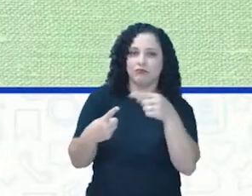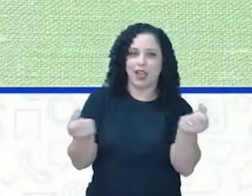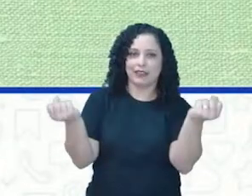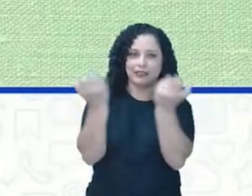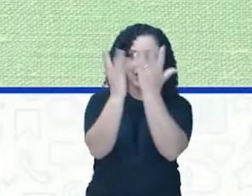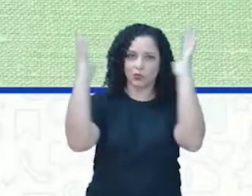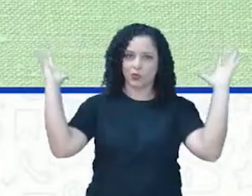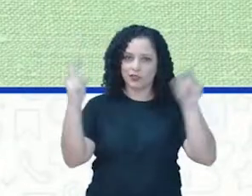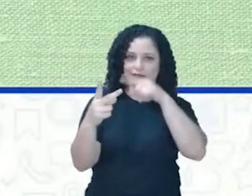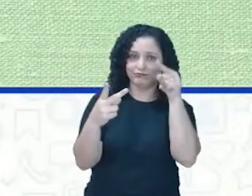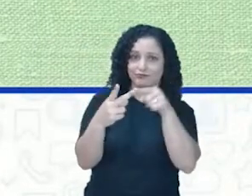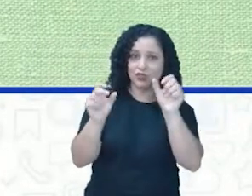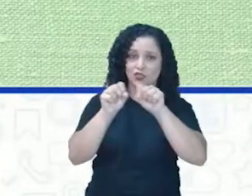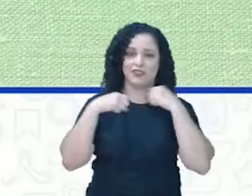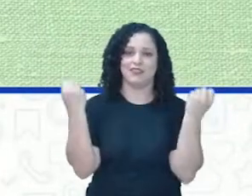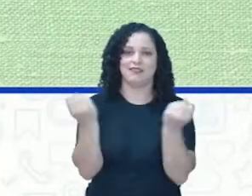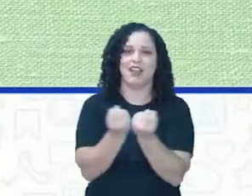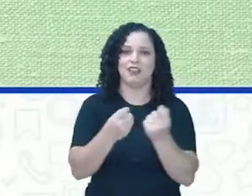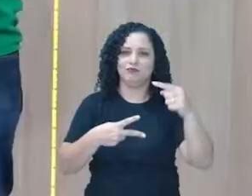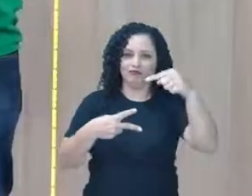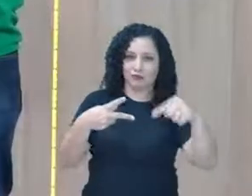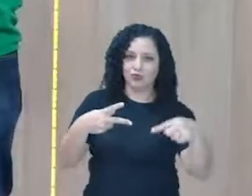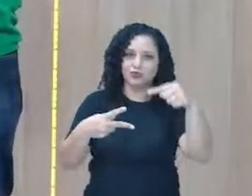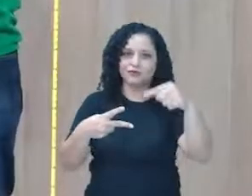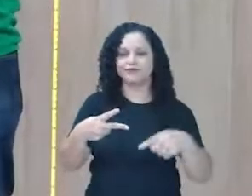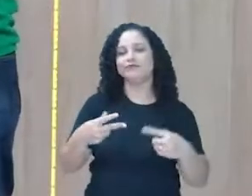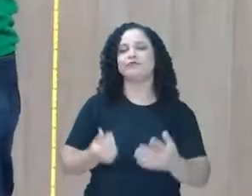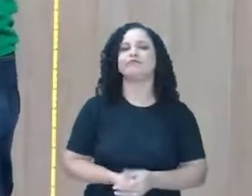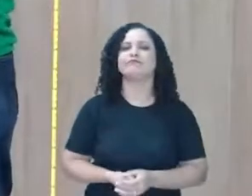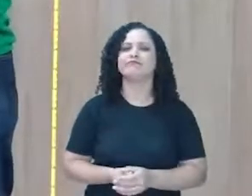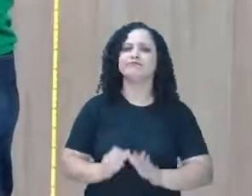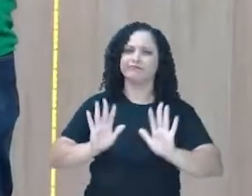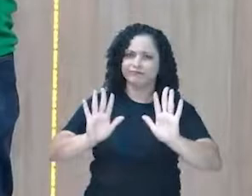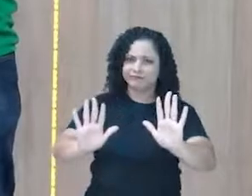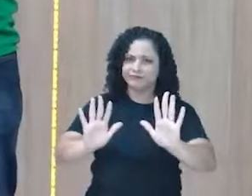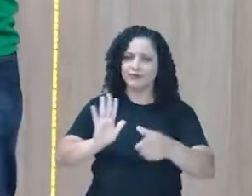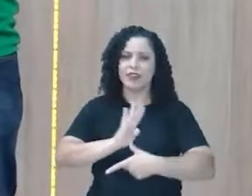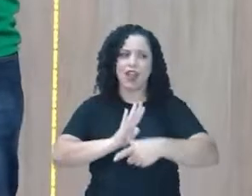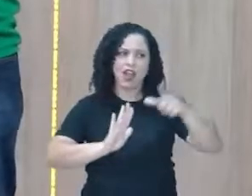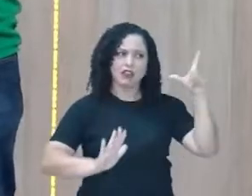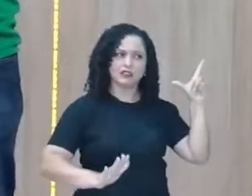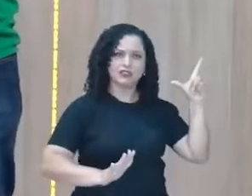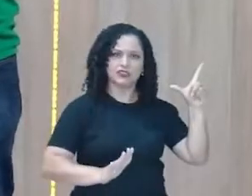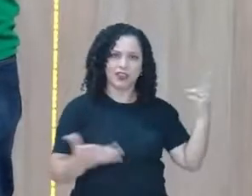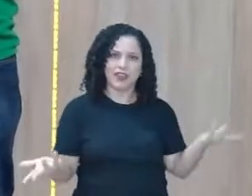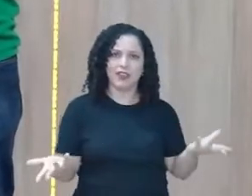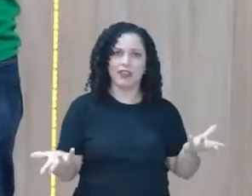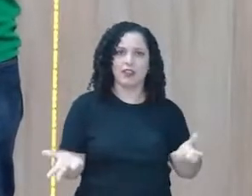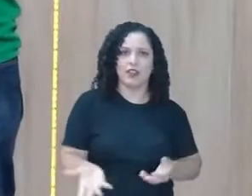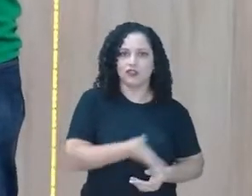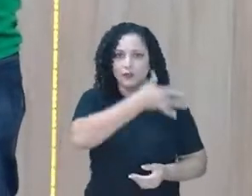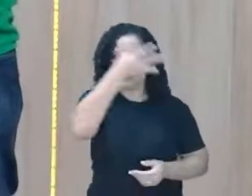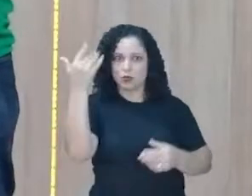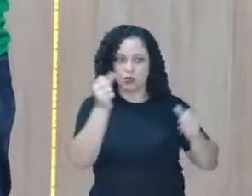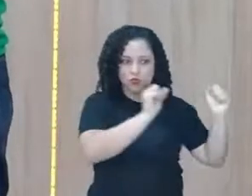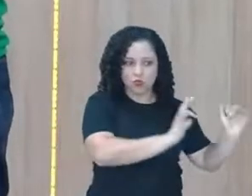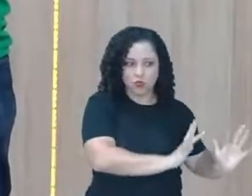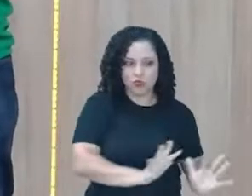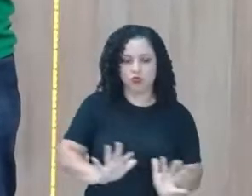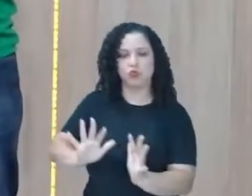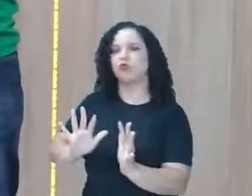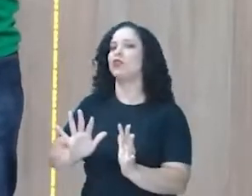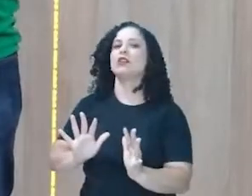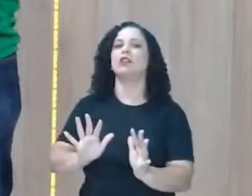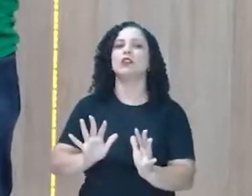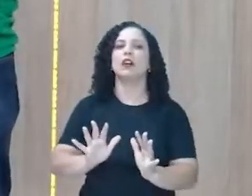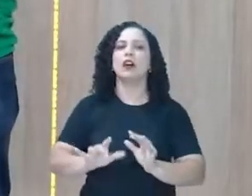natureza e a sociedade. Ora, antes da humanidade existir, né, quando ela passou a ocupar os